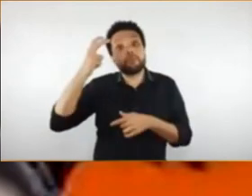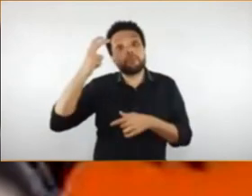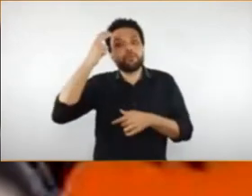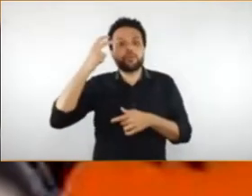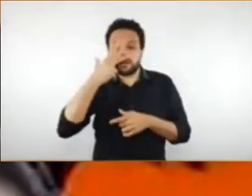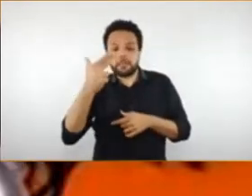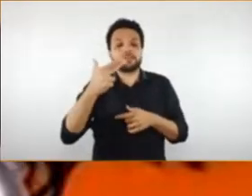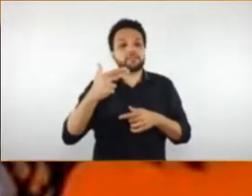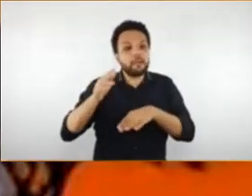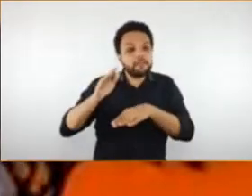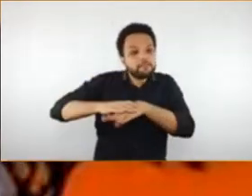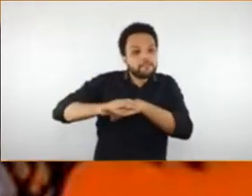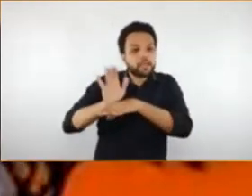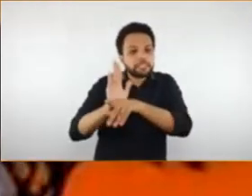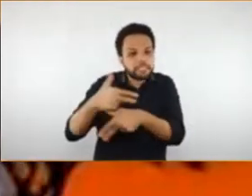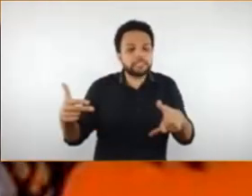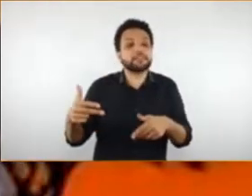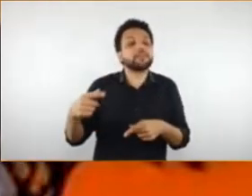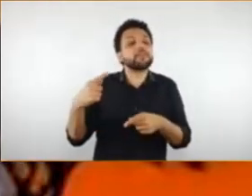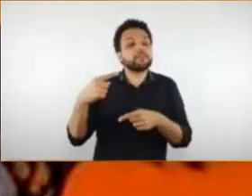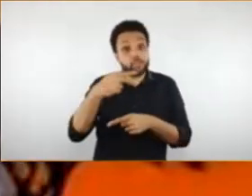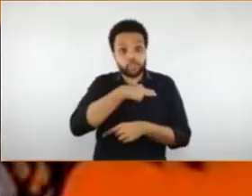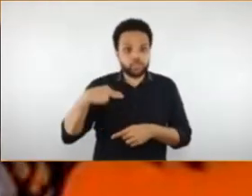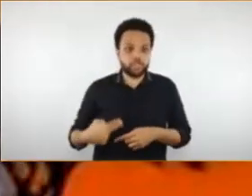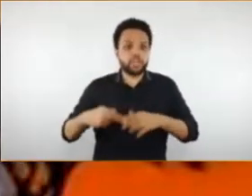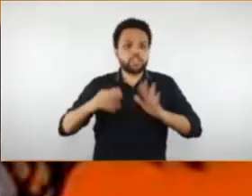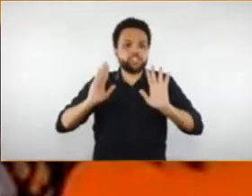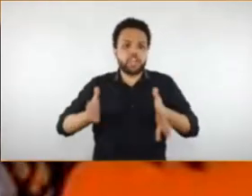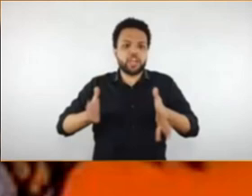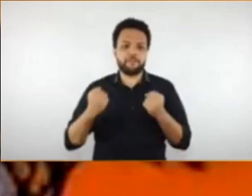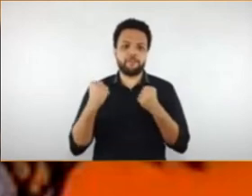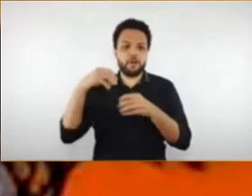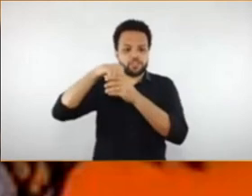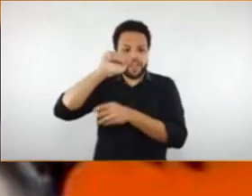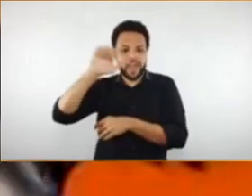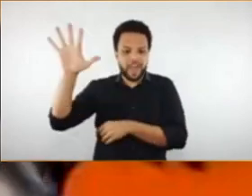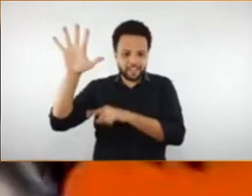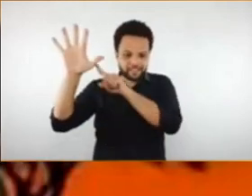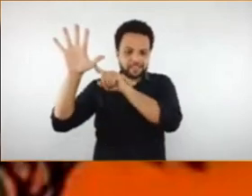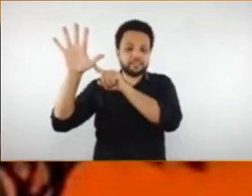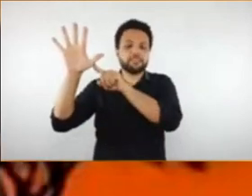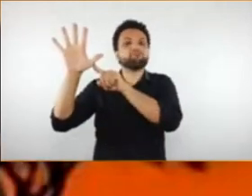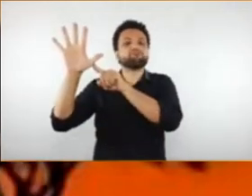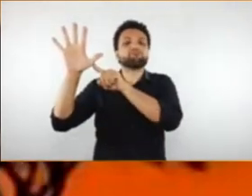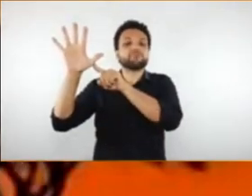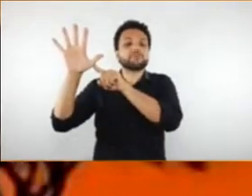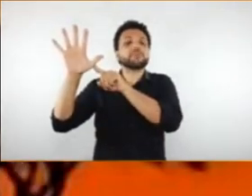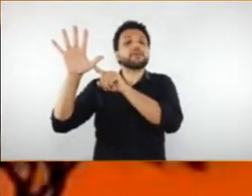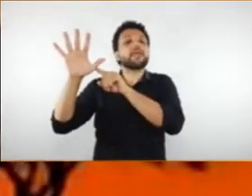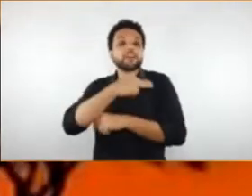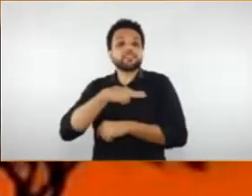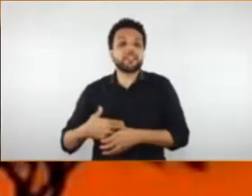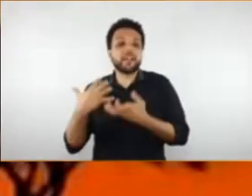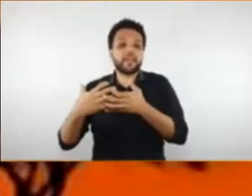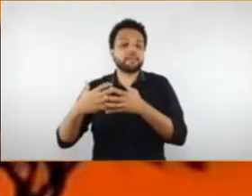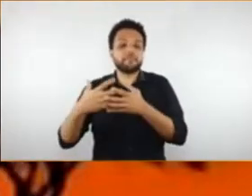né, daquela região da Ásia, que ela já é bastante forte, e se mover para a Rota da Seda, né? A China